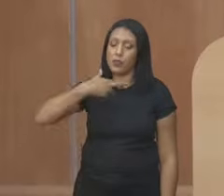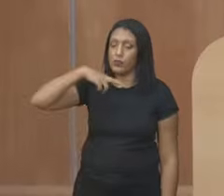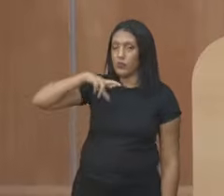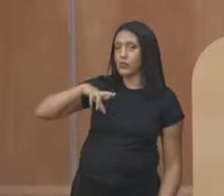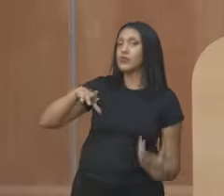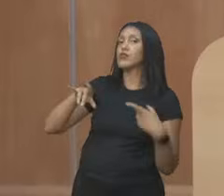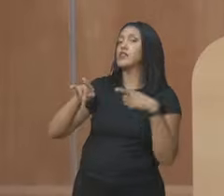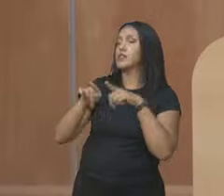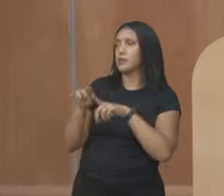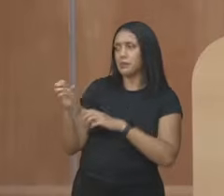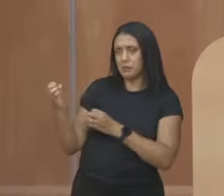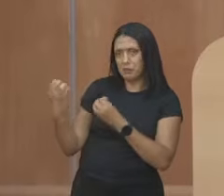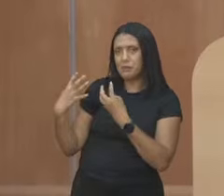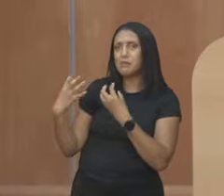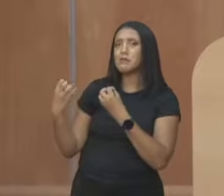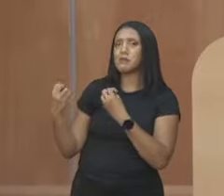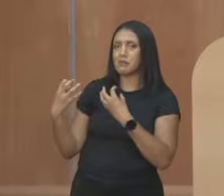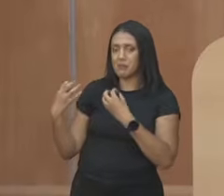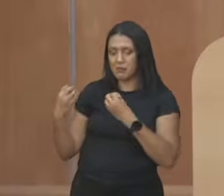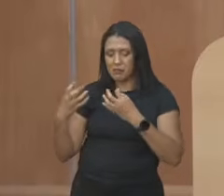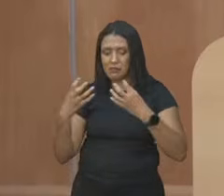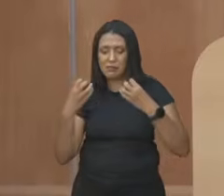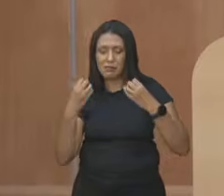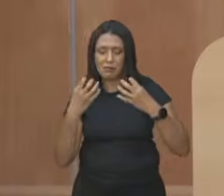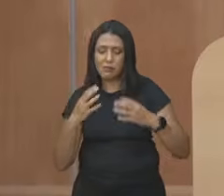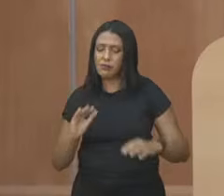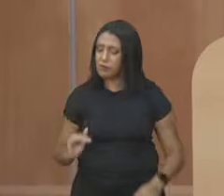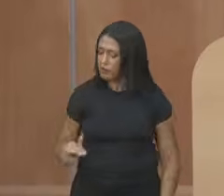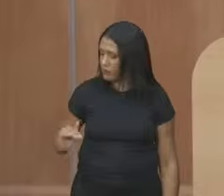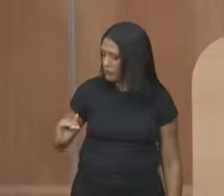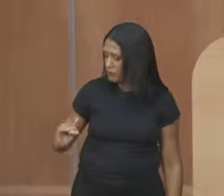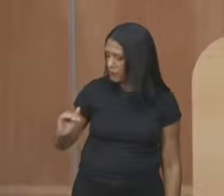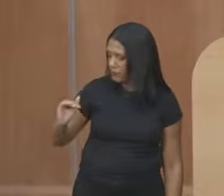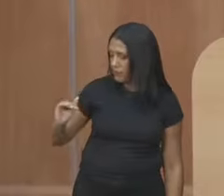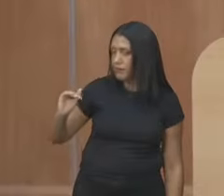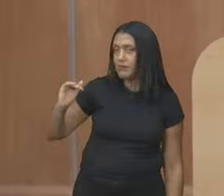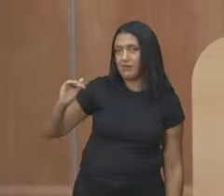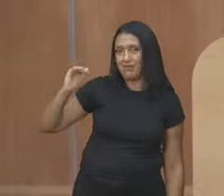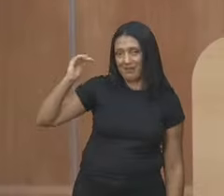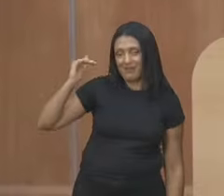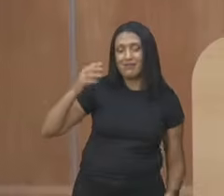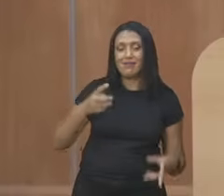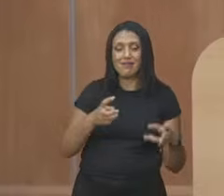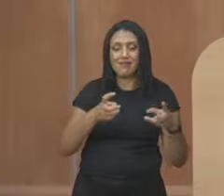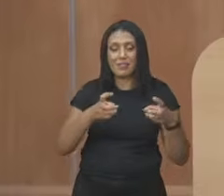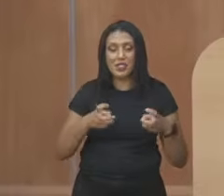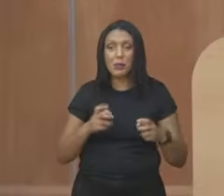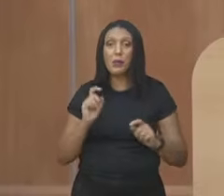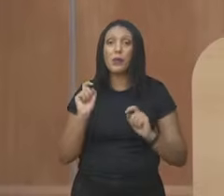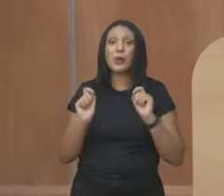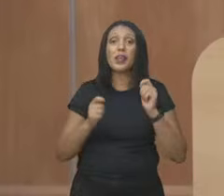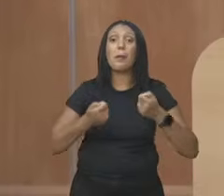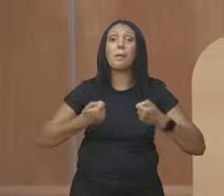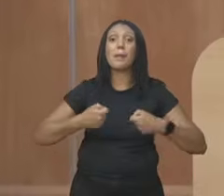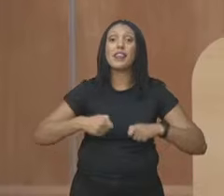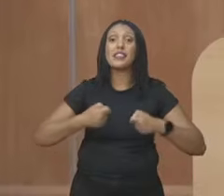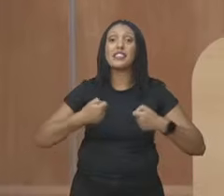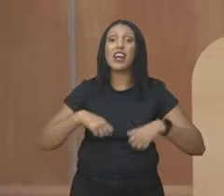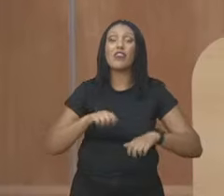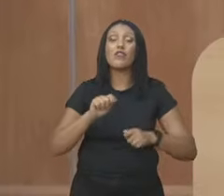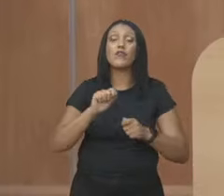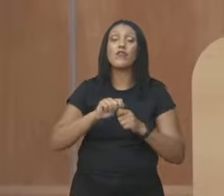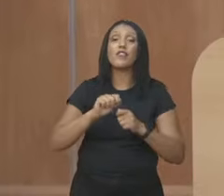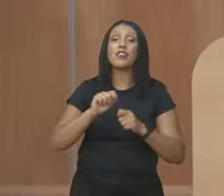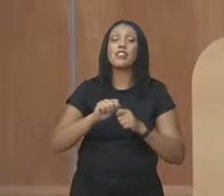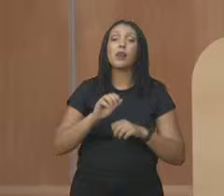os movimentos necessários para cuidar dessas pessoas, lembrando tudo que eu vivi com a minha mãe,